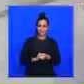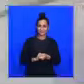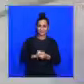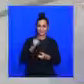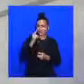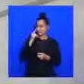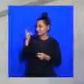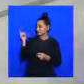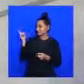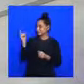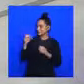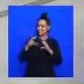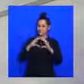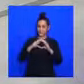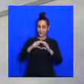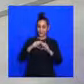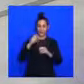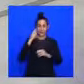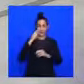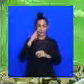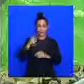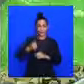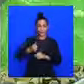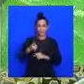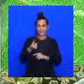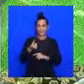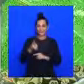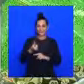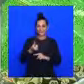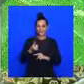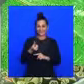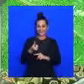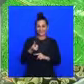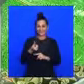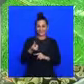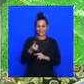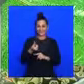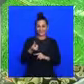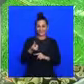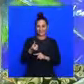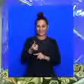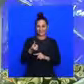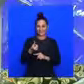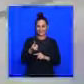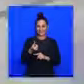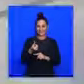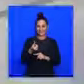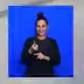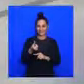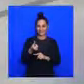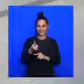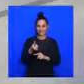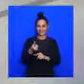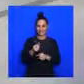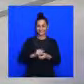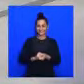Bola rosa, número 6, com o ponto diferenciador embaixo do número.